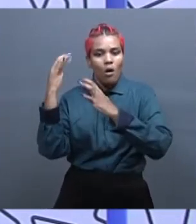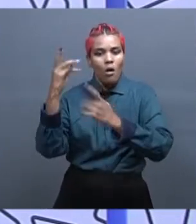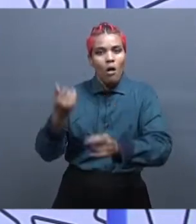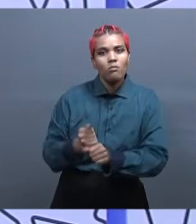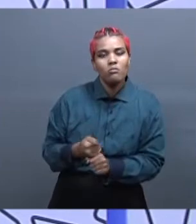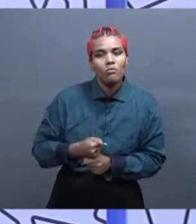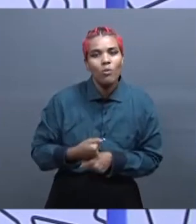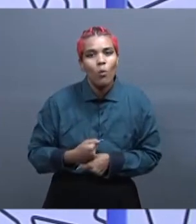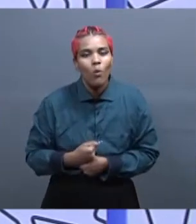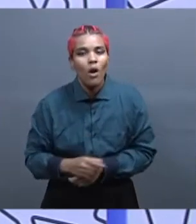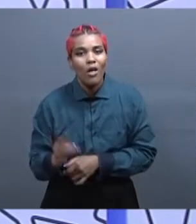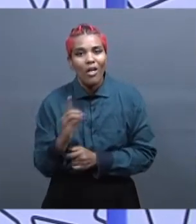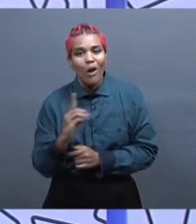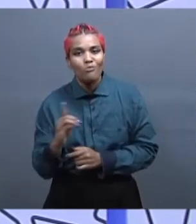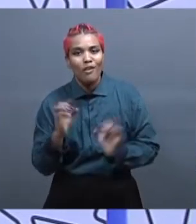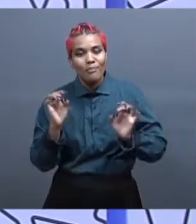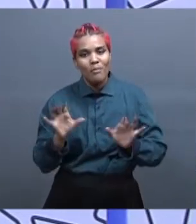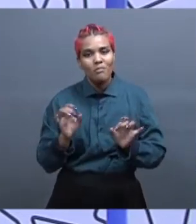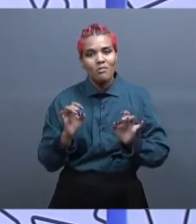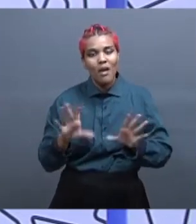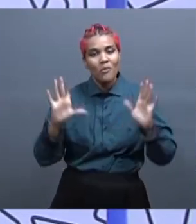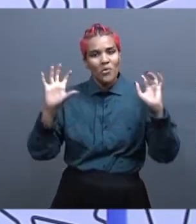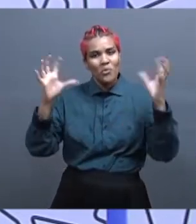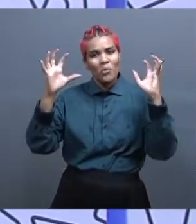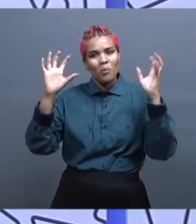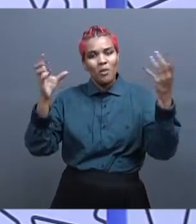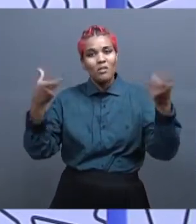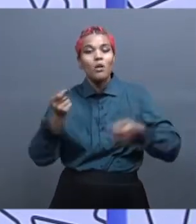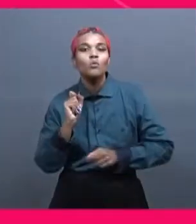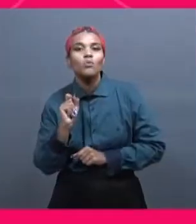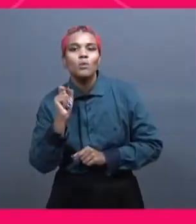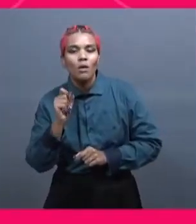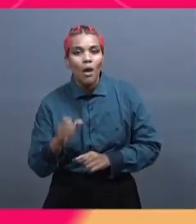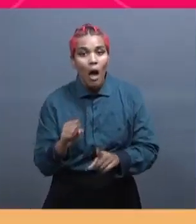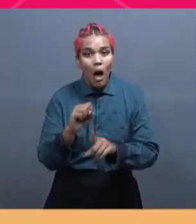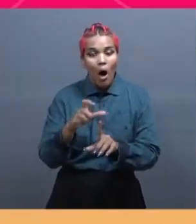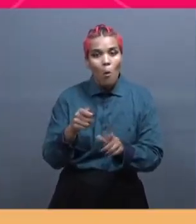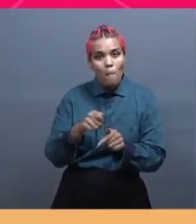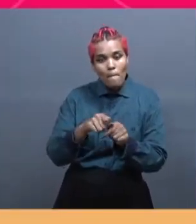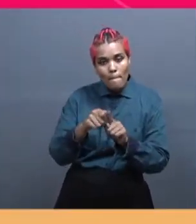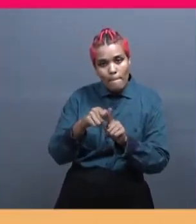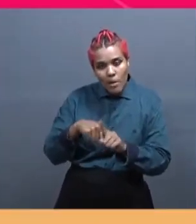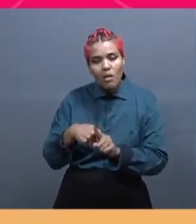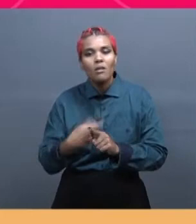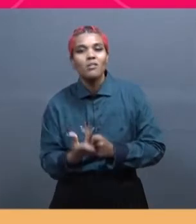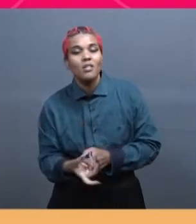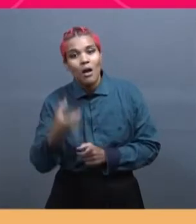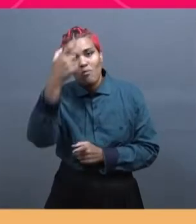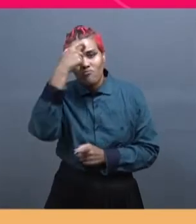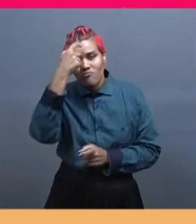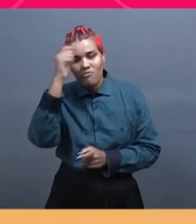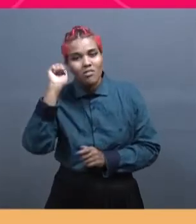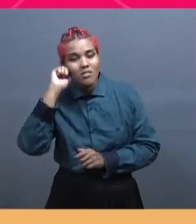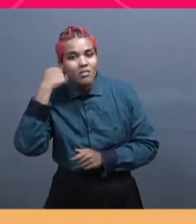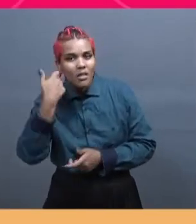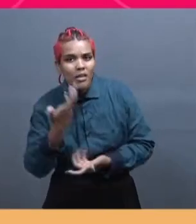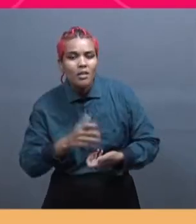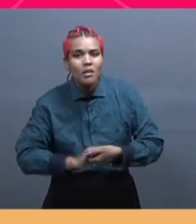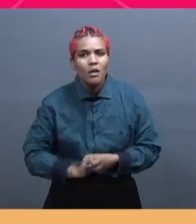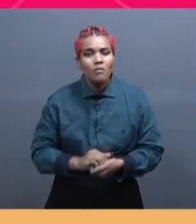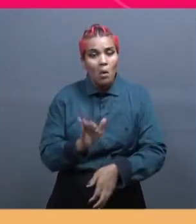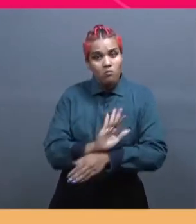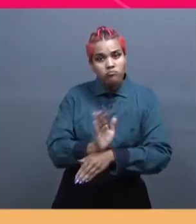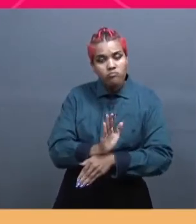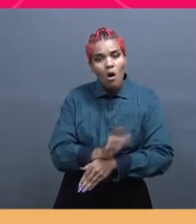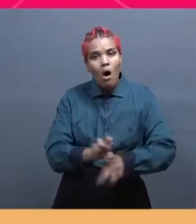um dia especial em comemoração ao mês da consciência negra a programação tem exibição de documentário rodas conversa